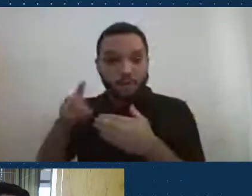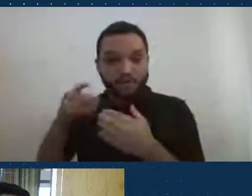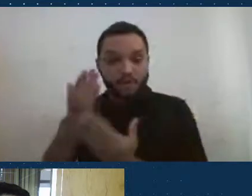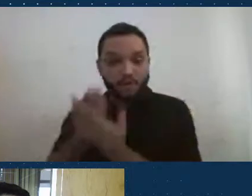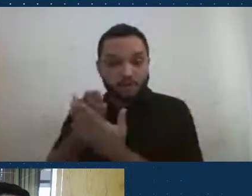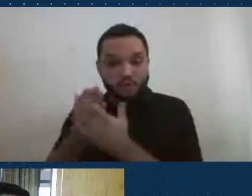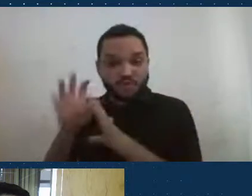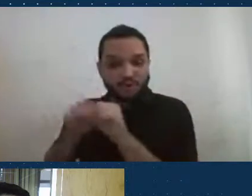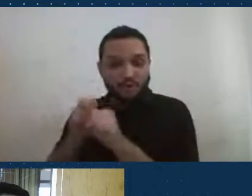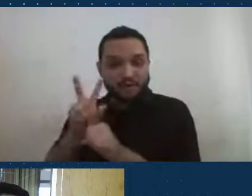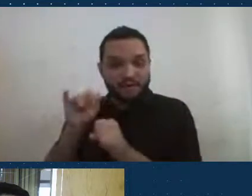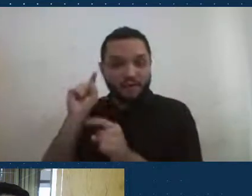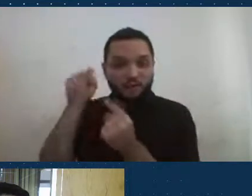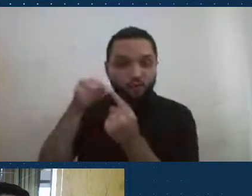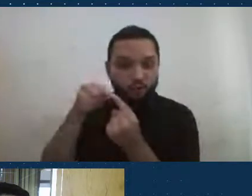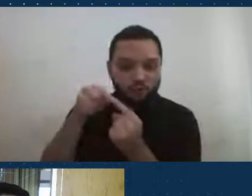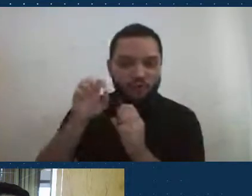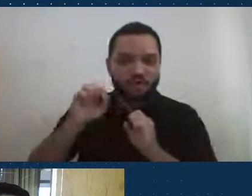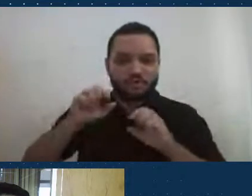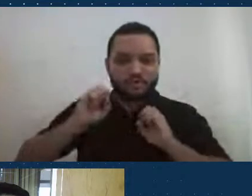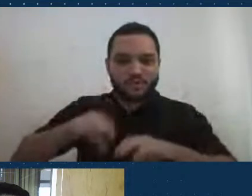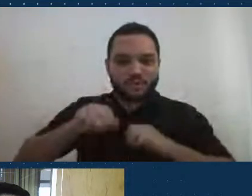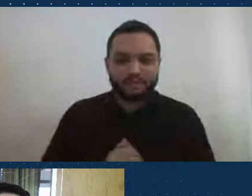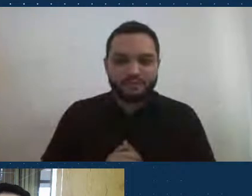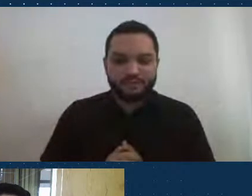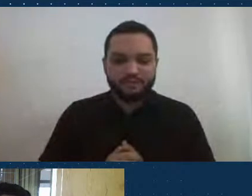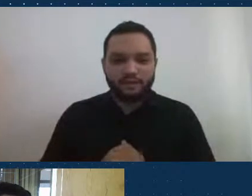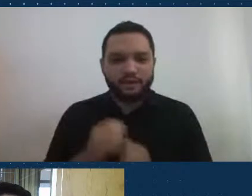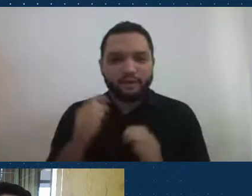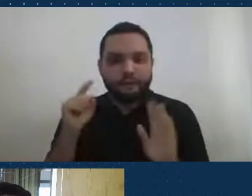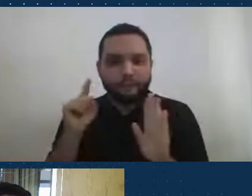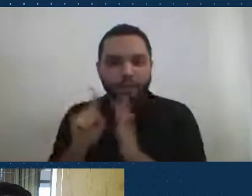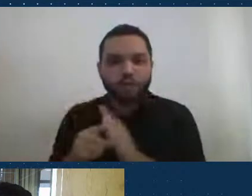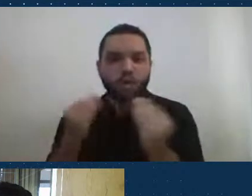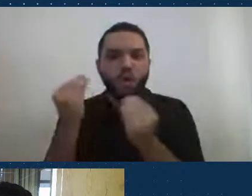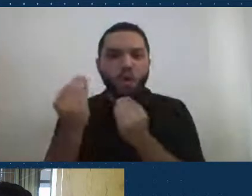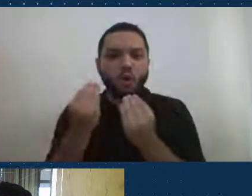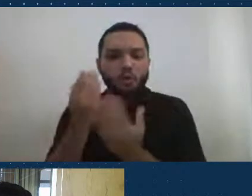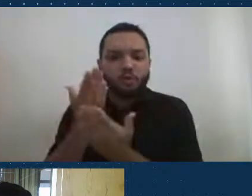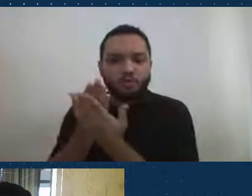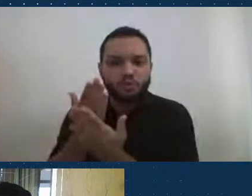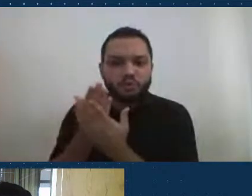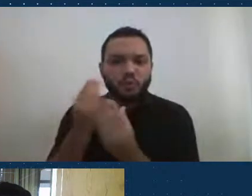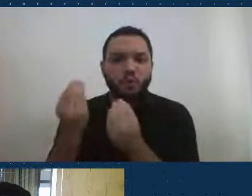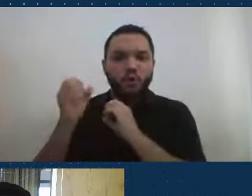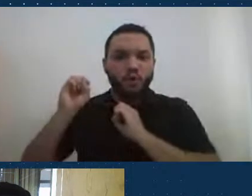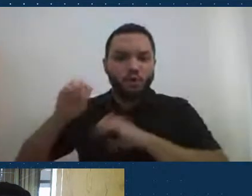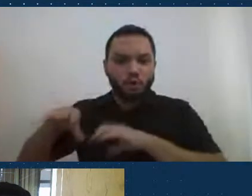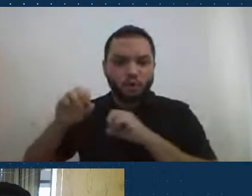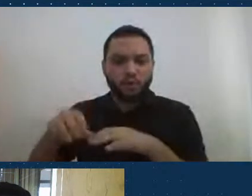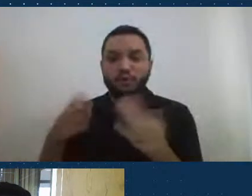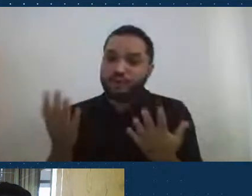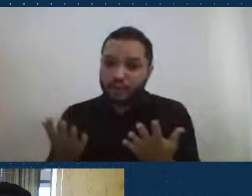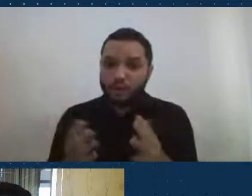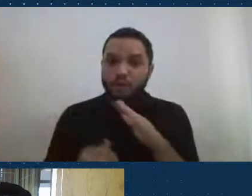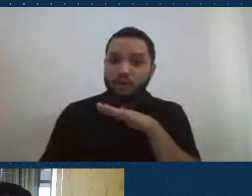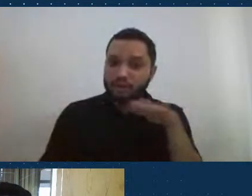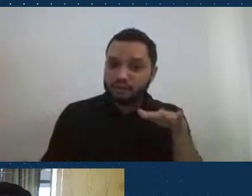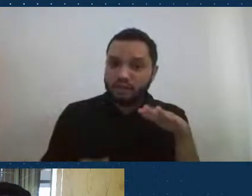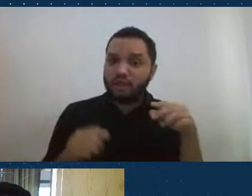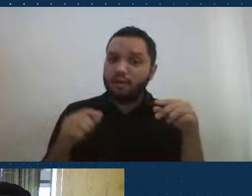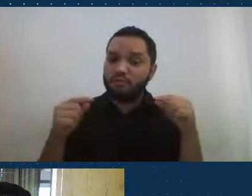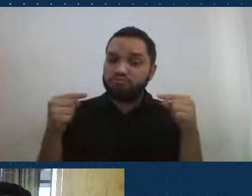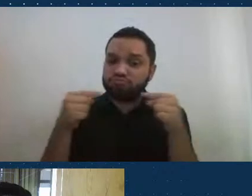questão era, como é que está se dando essa formação? Então, de alguma maneira, a criança era ali, né, um tema